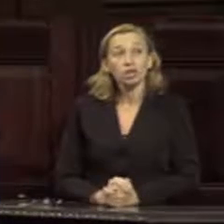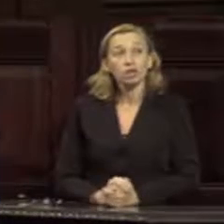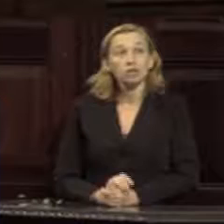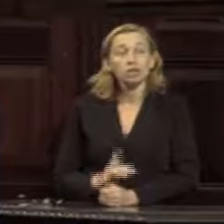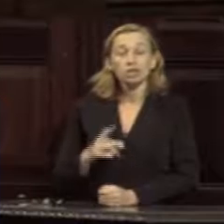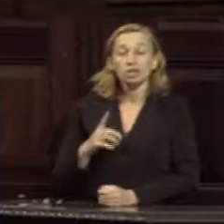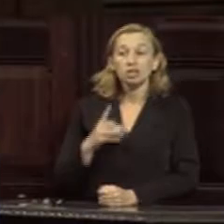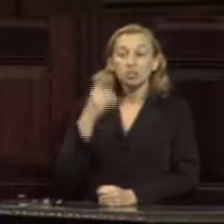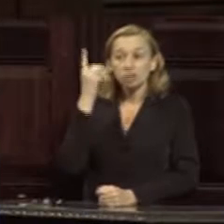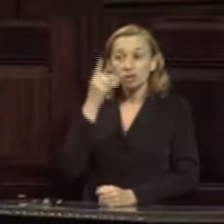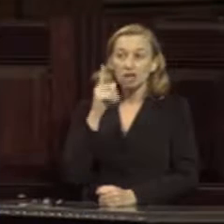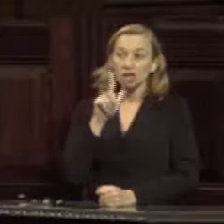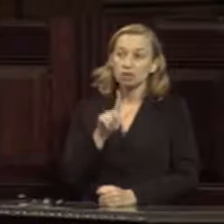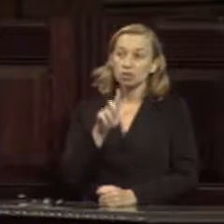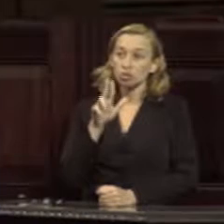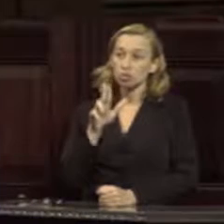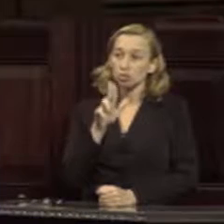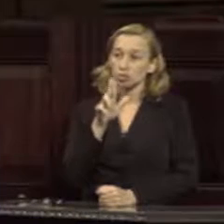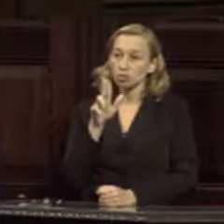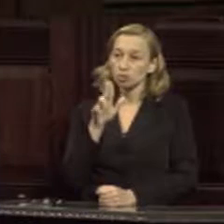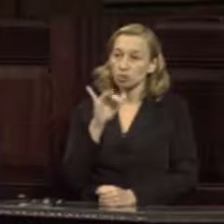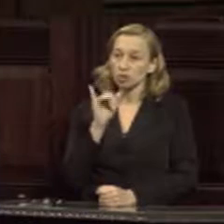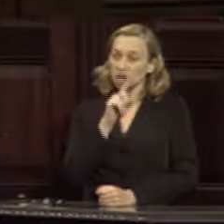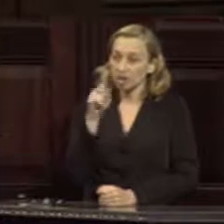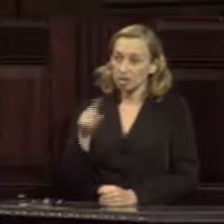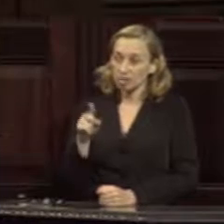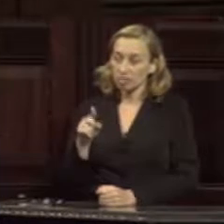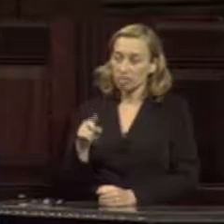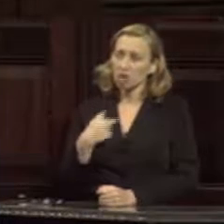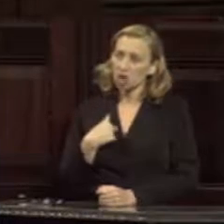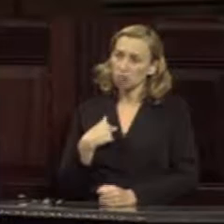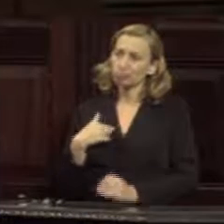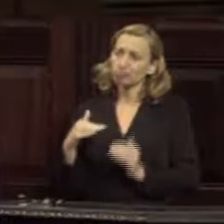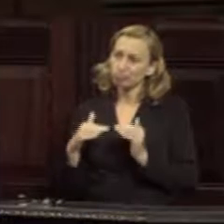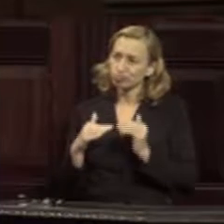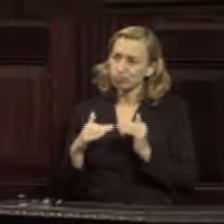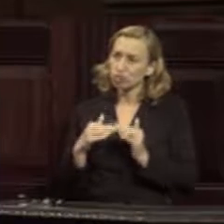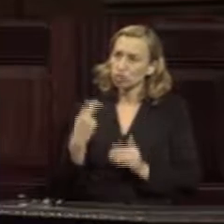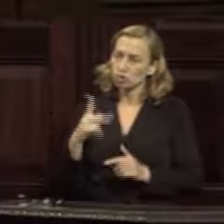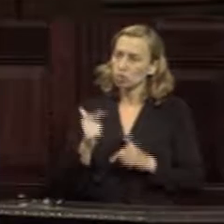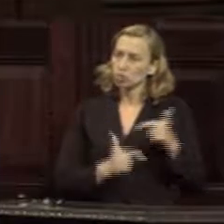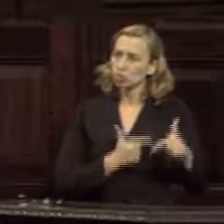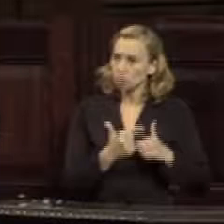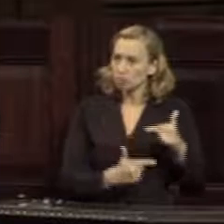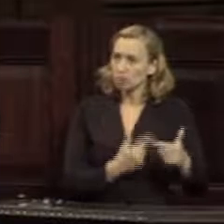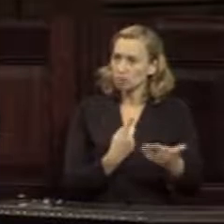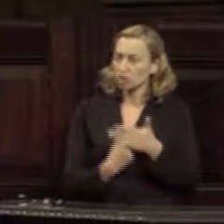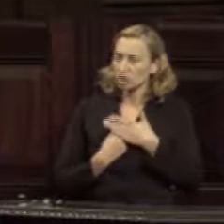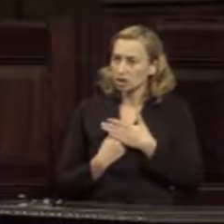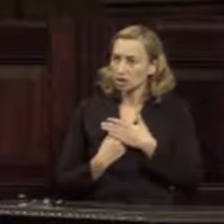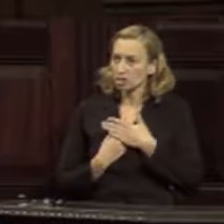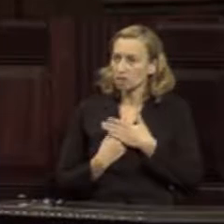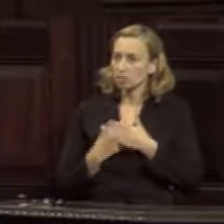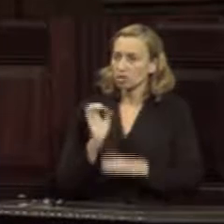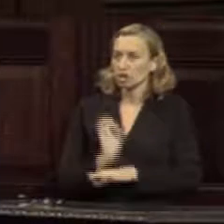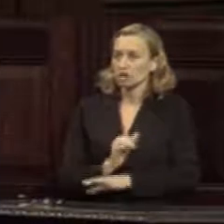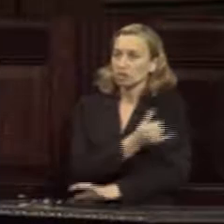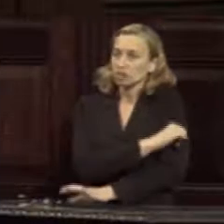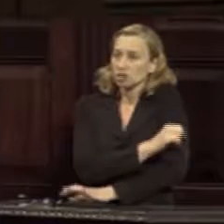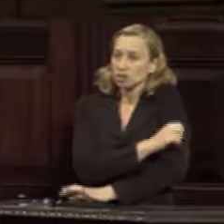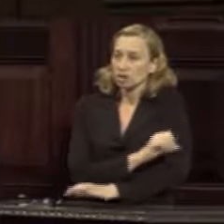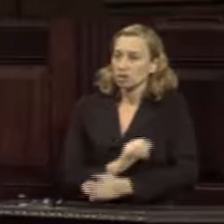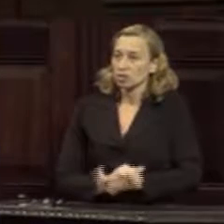Paulo que concordo com sua luta em defesa do Estado do Rio de Janeiro, por isso